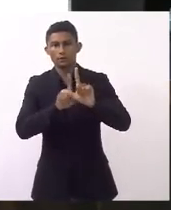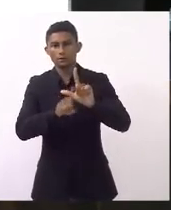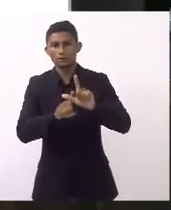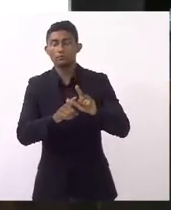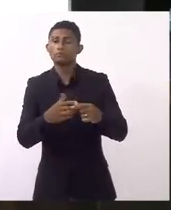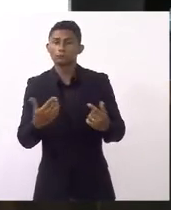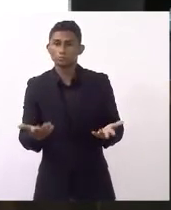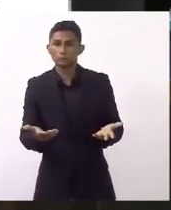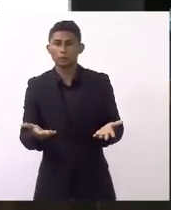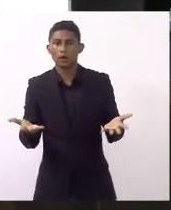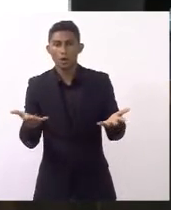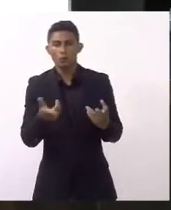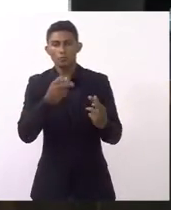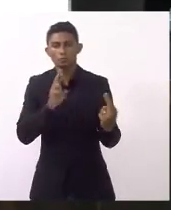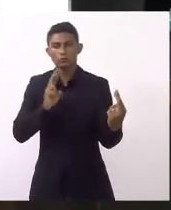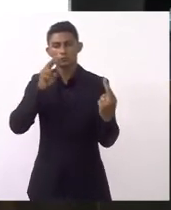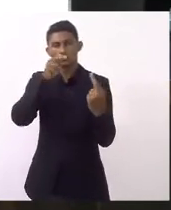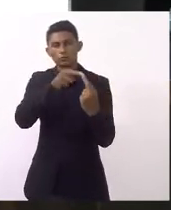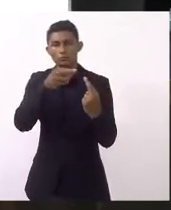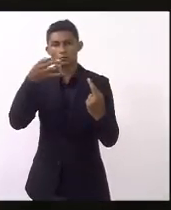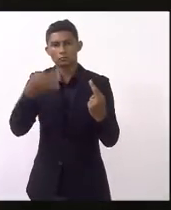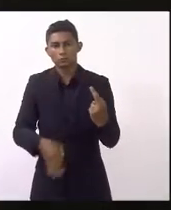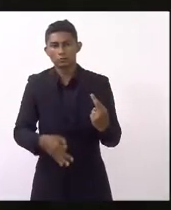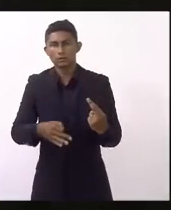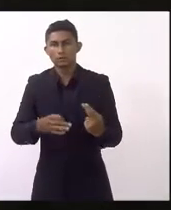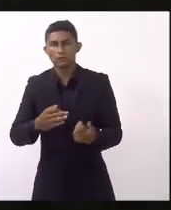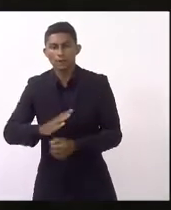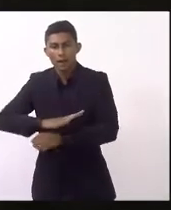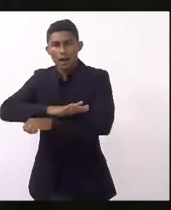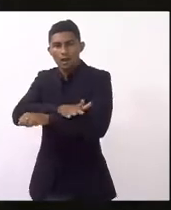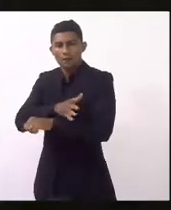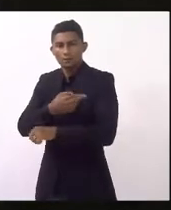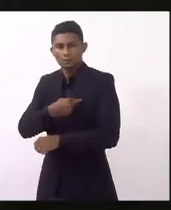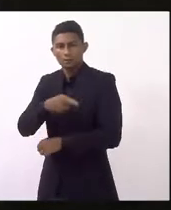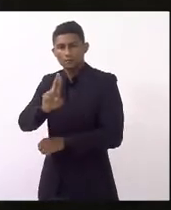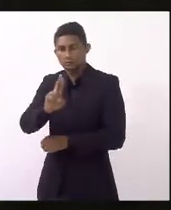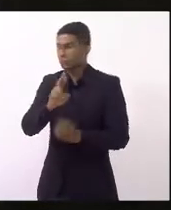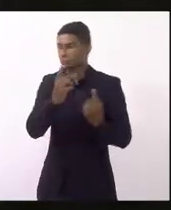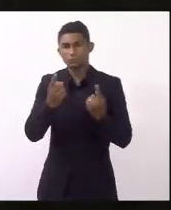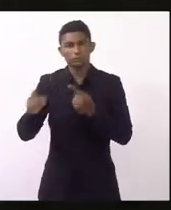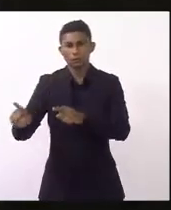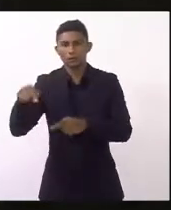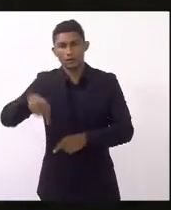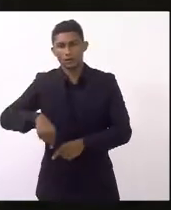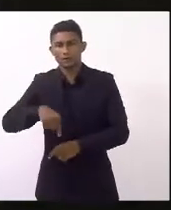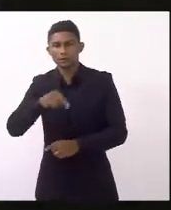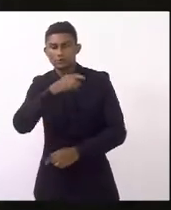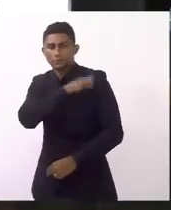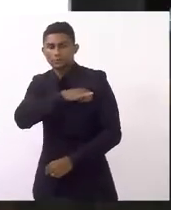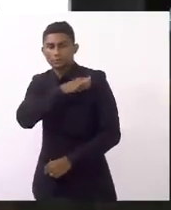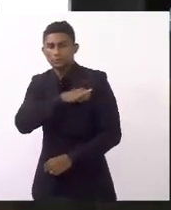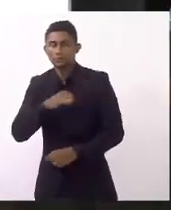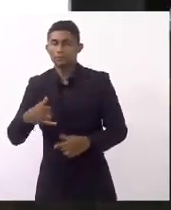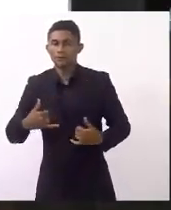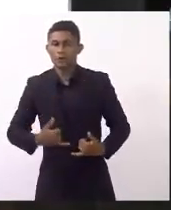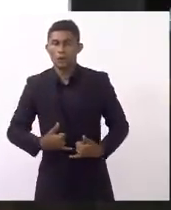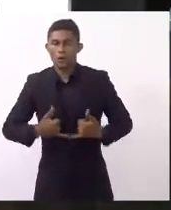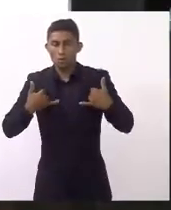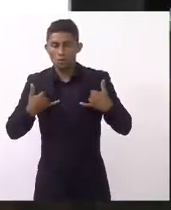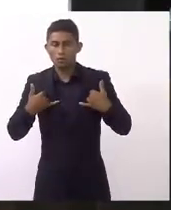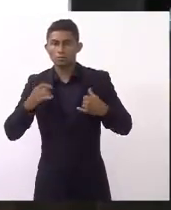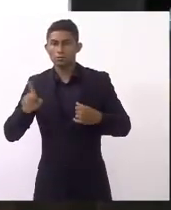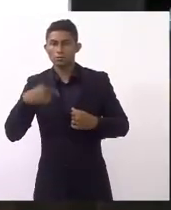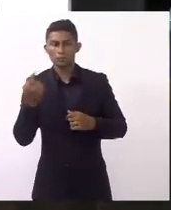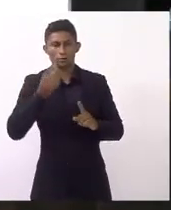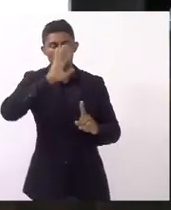atualmente uma grande referência na luta contra o racismo religioso nosso estado é com imenso orgulho que